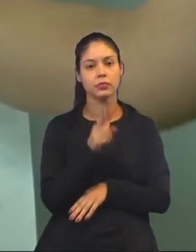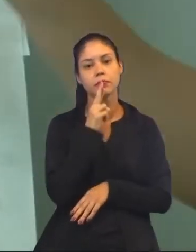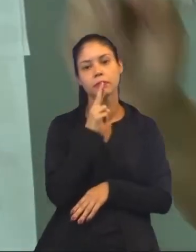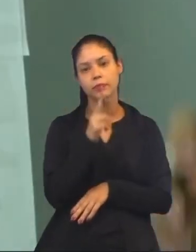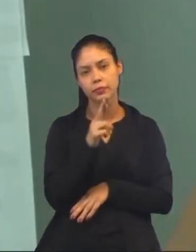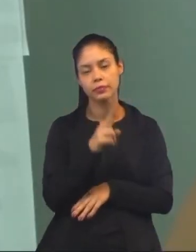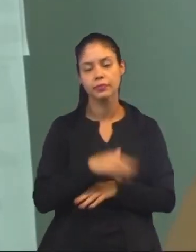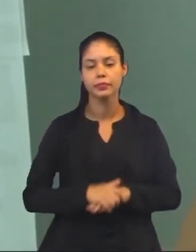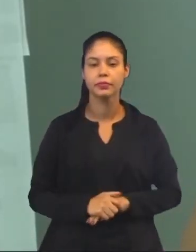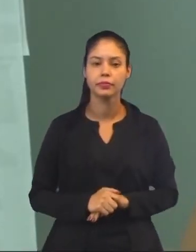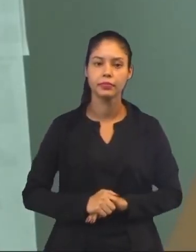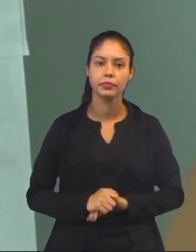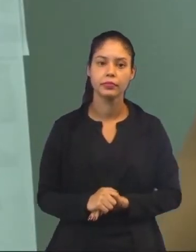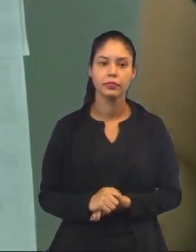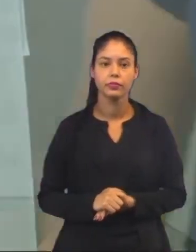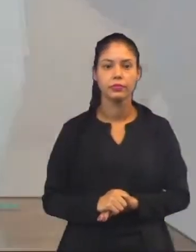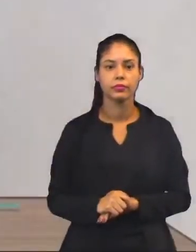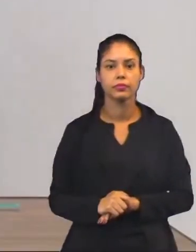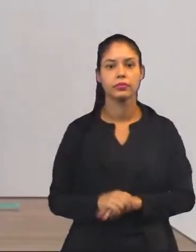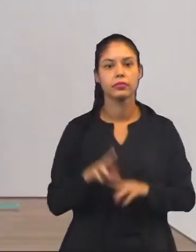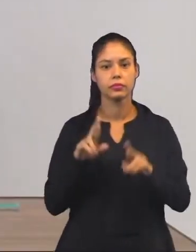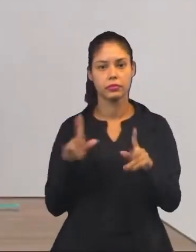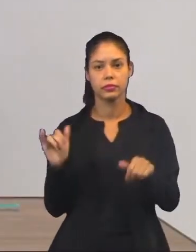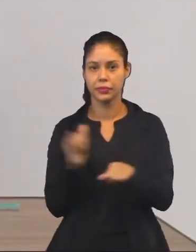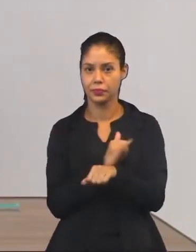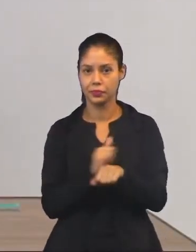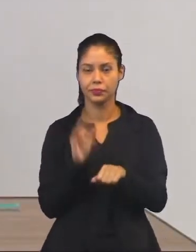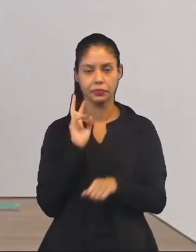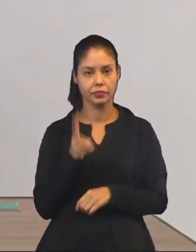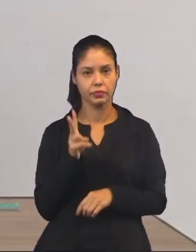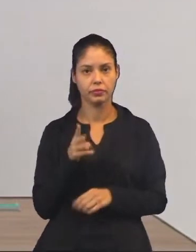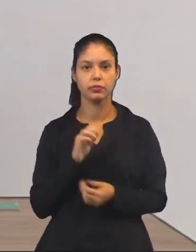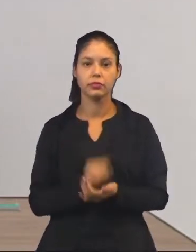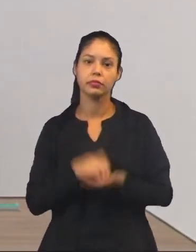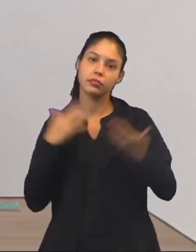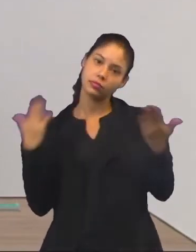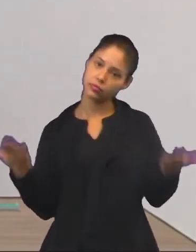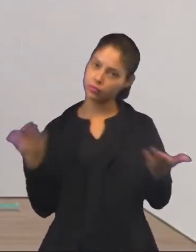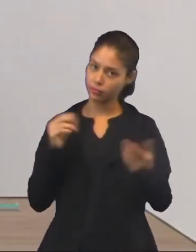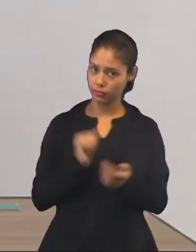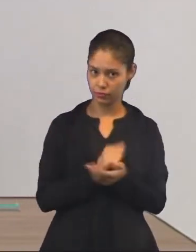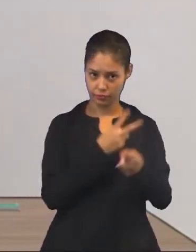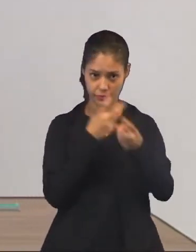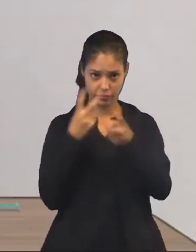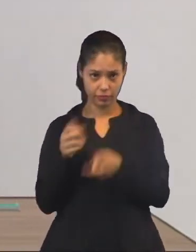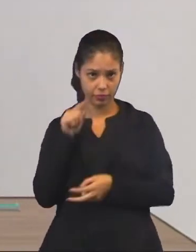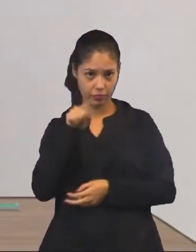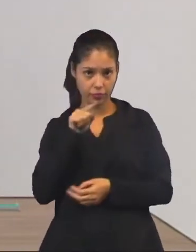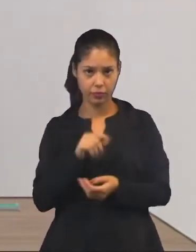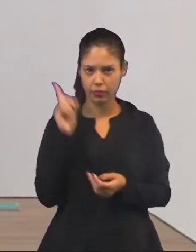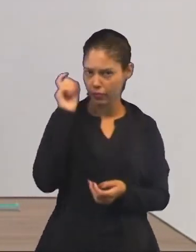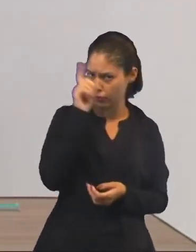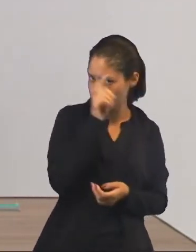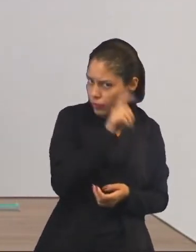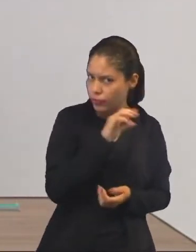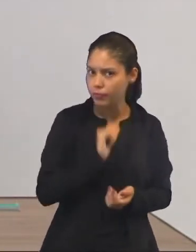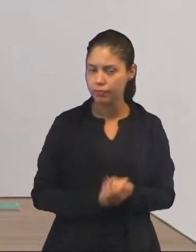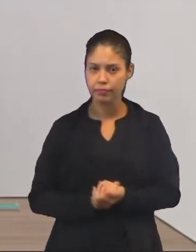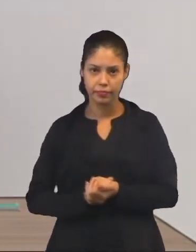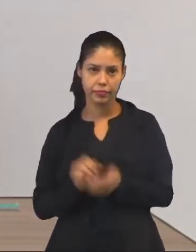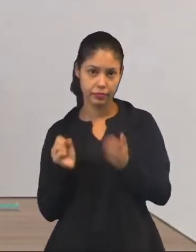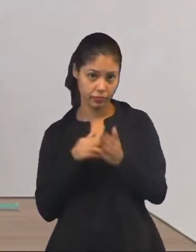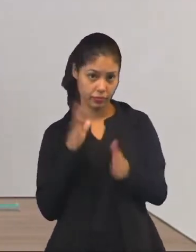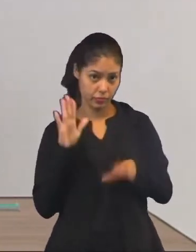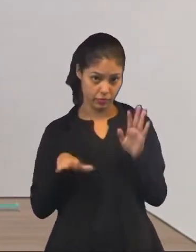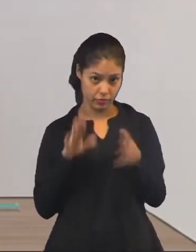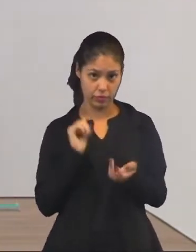mesmo resultado em diferentes estratégias, não é mesmo? Então, turminha, percebam aqui que não é difícil, né?